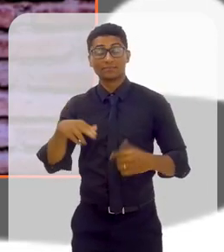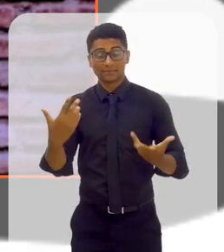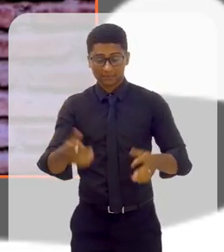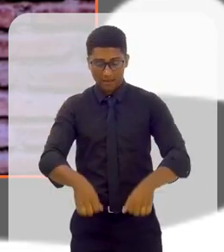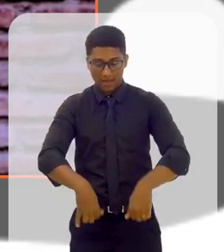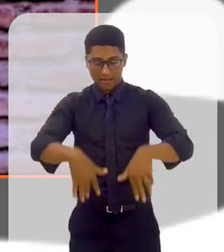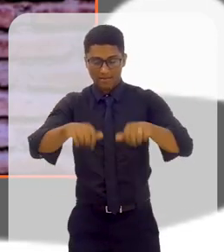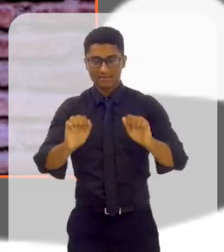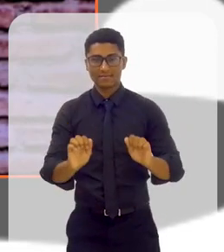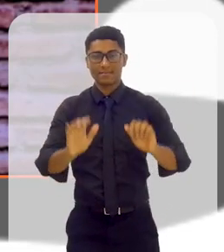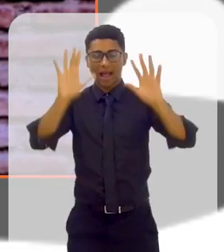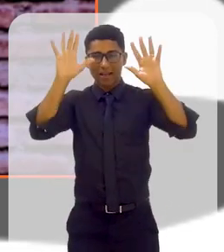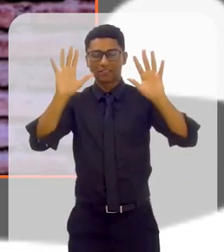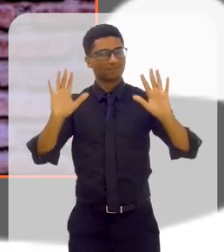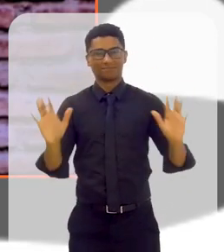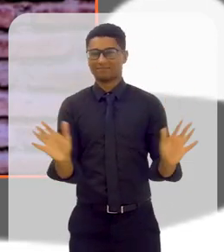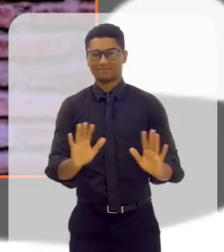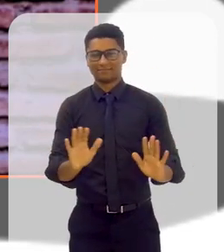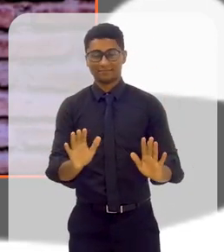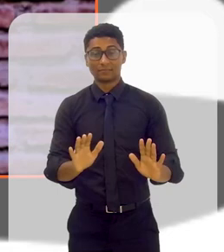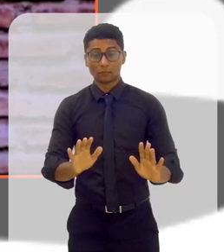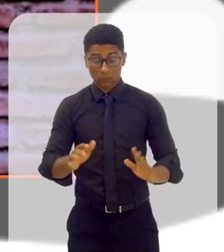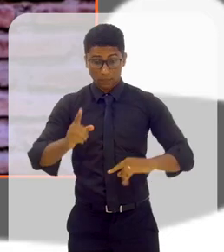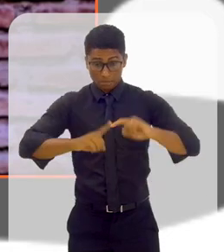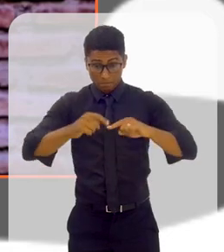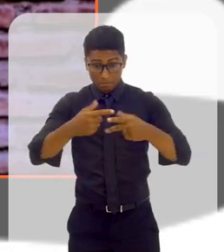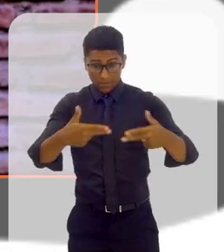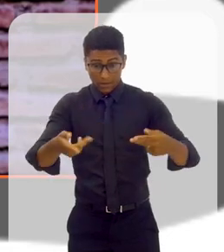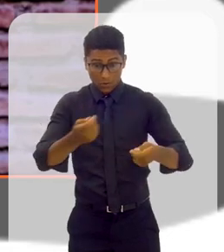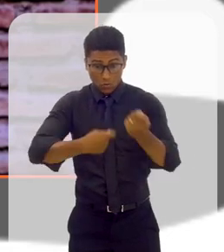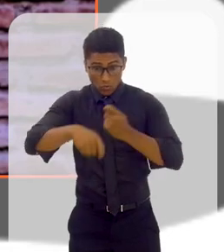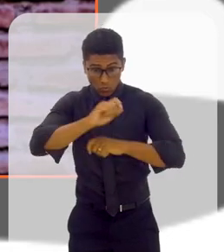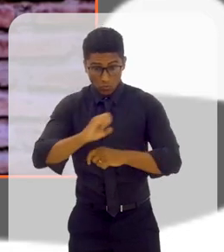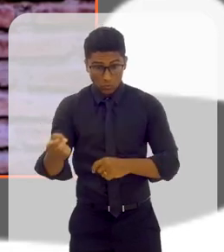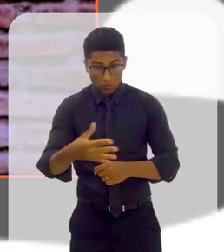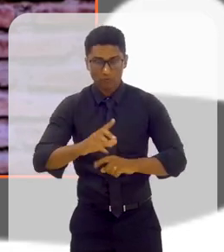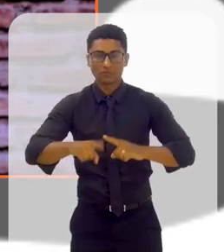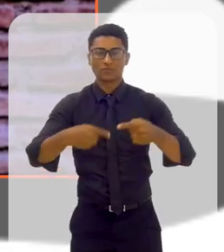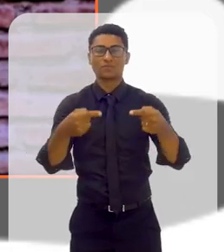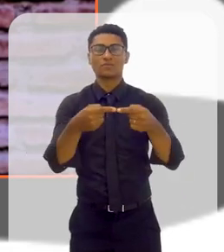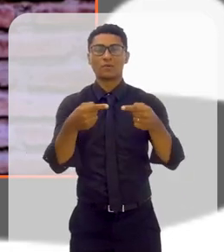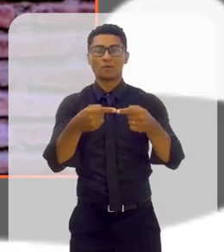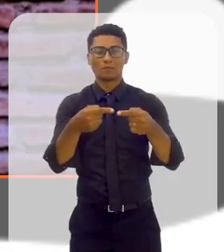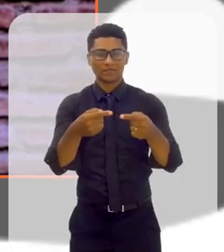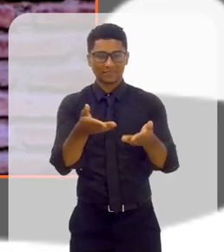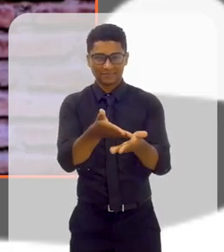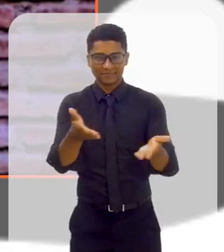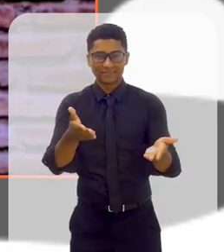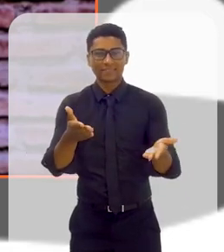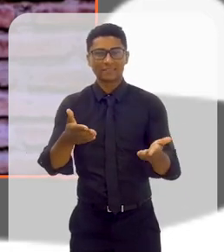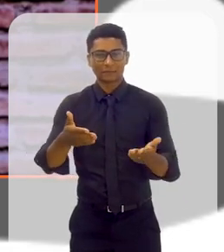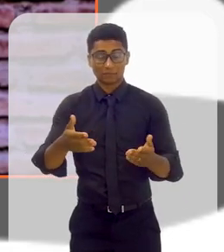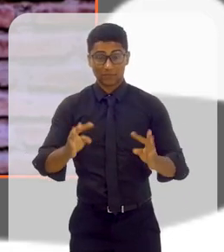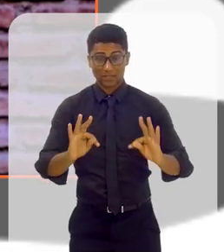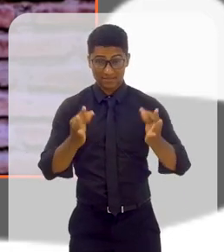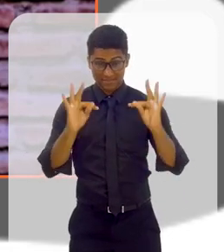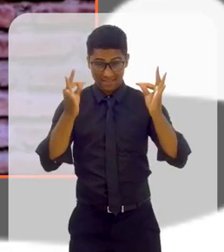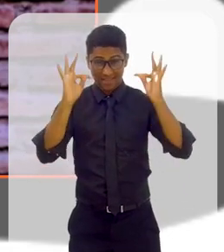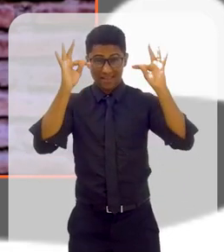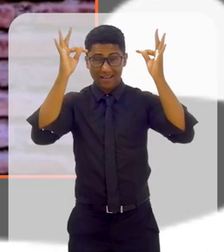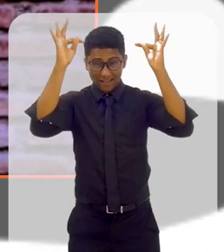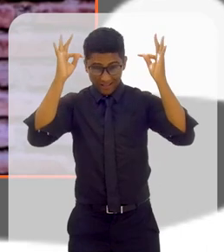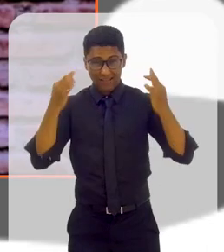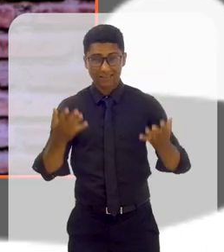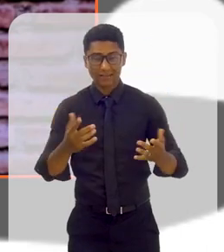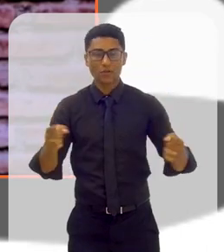gases e ainda economizo novos materiais. E esse é o fluxo da reciclagem de eletrônicos na casinha